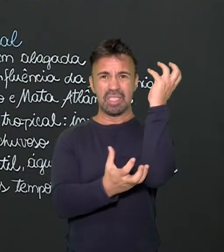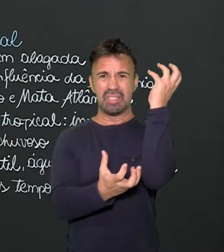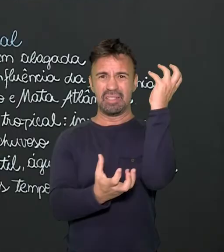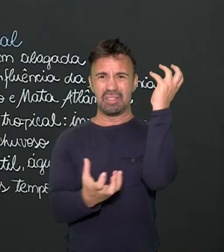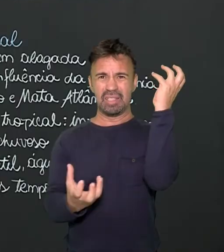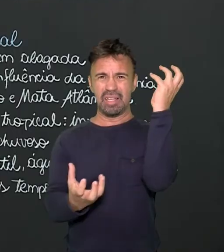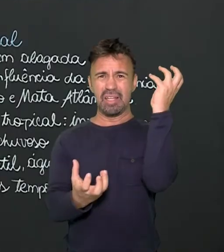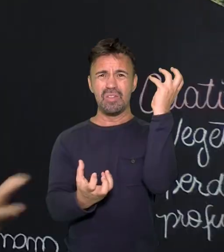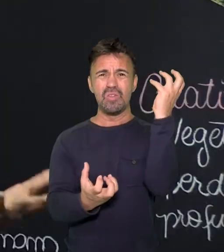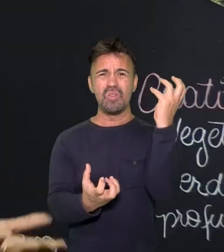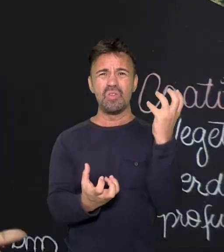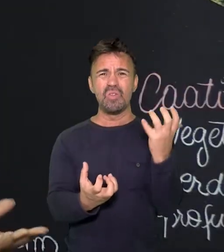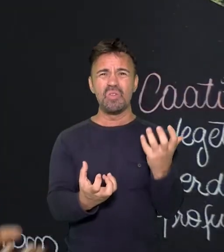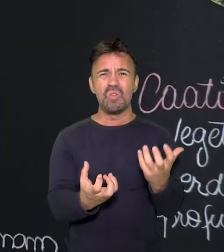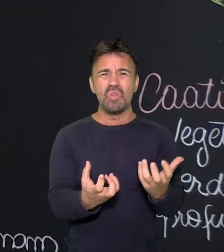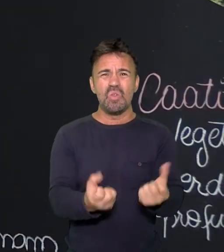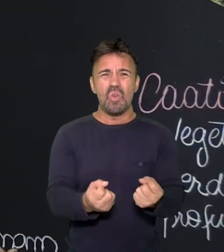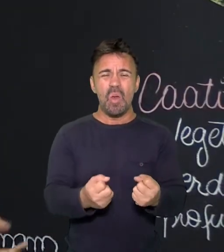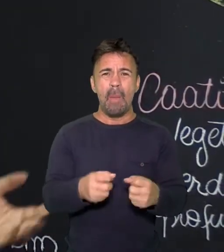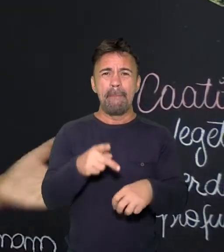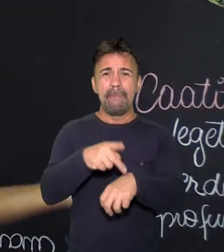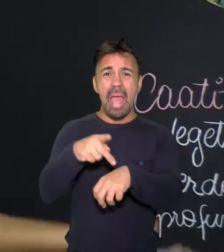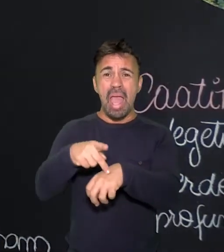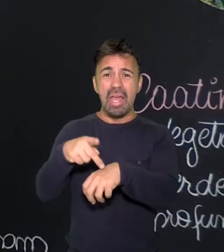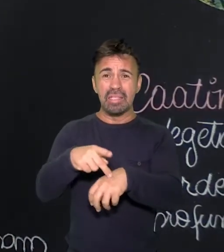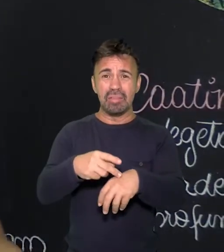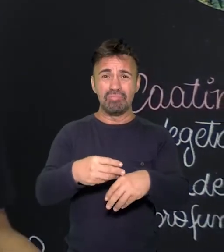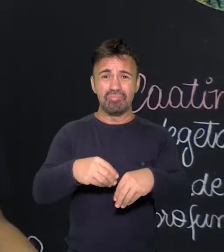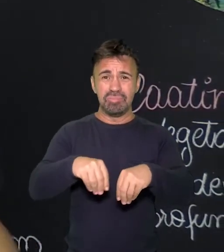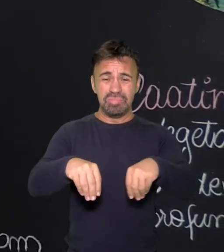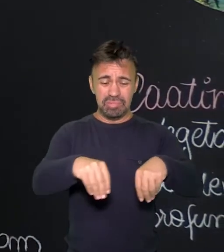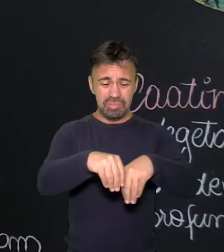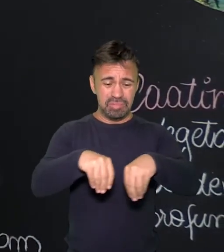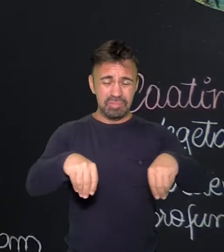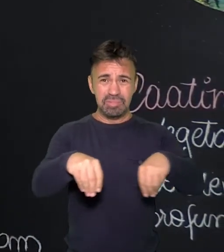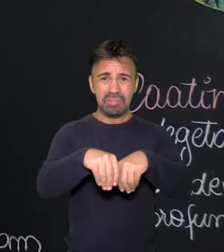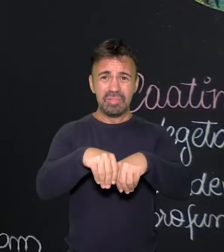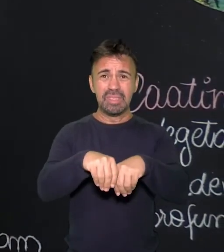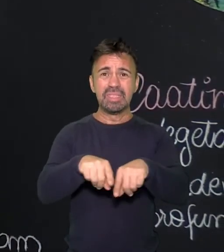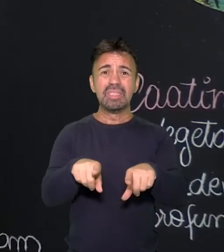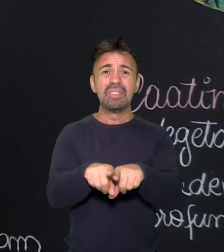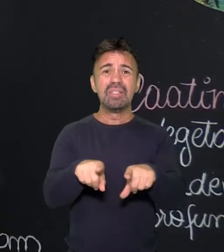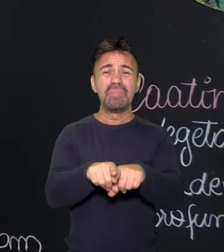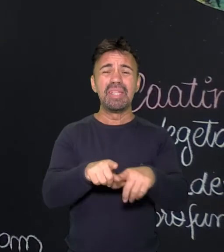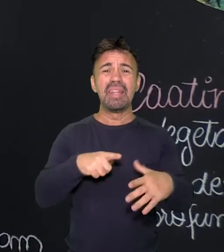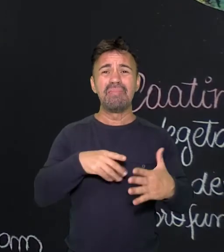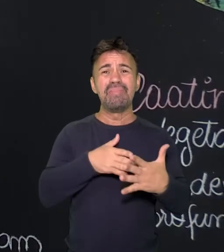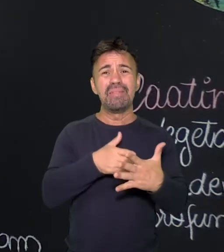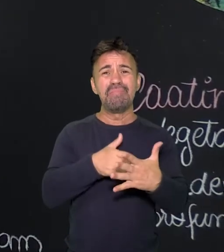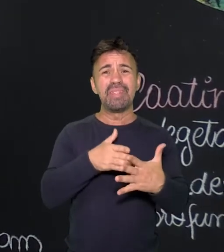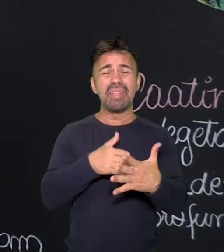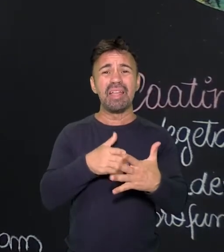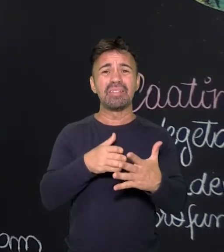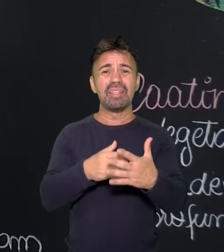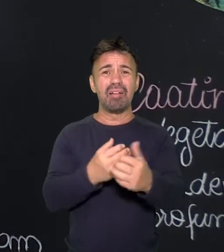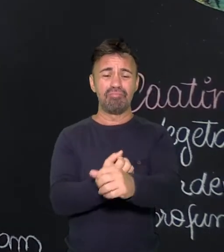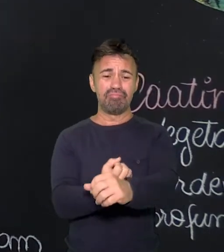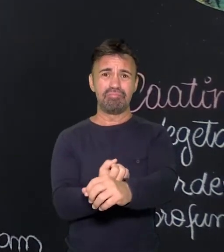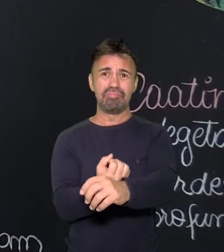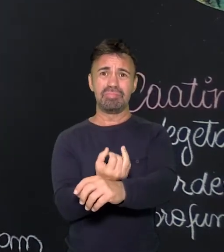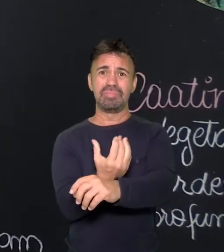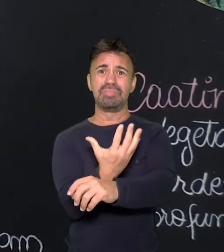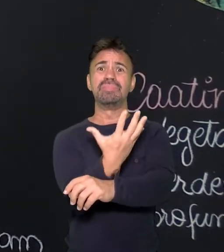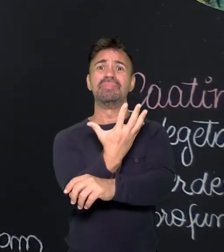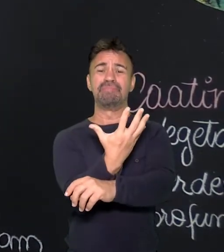bastante seco, né? É um solo muito pedregoso, o que também oferta uma limitação para que